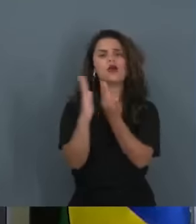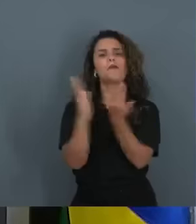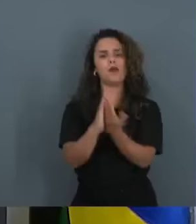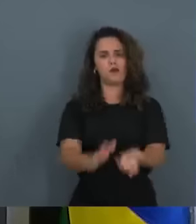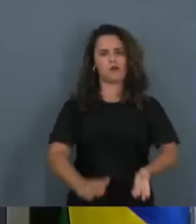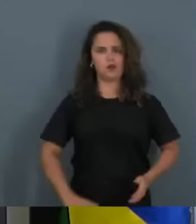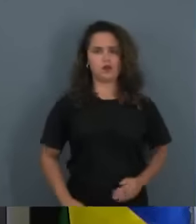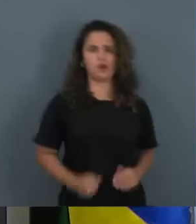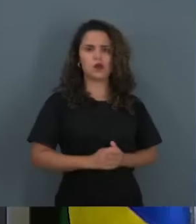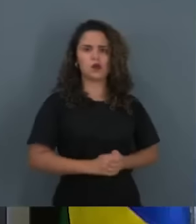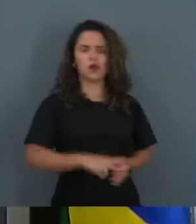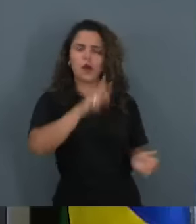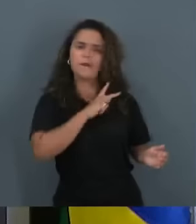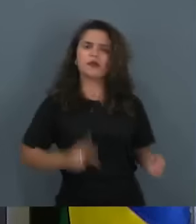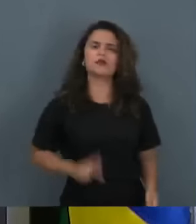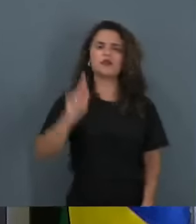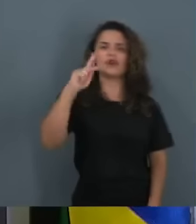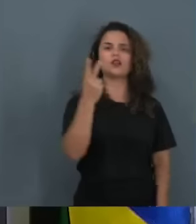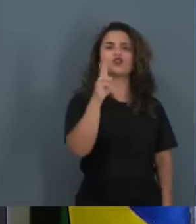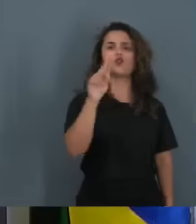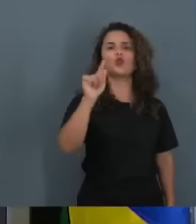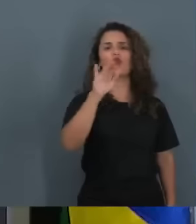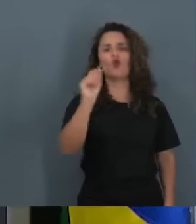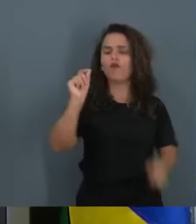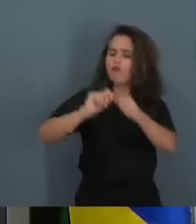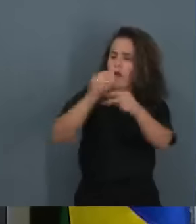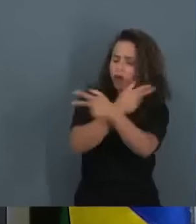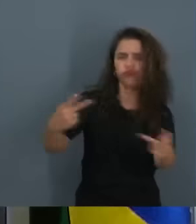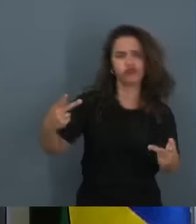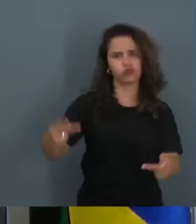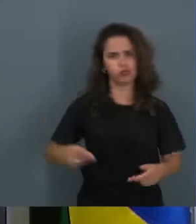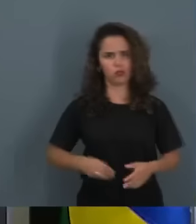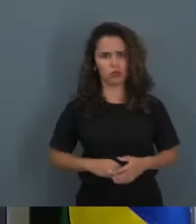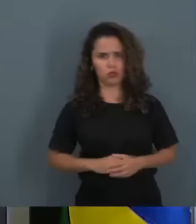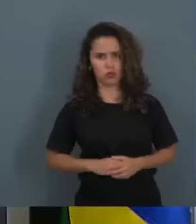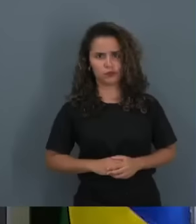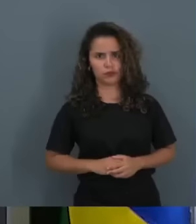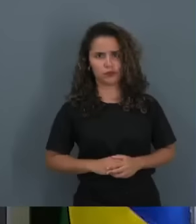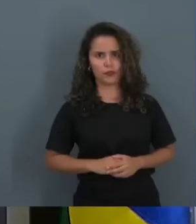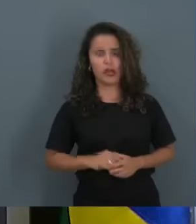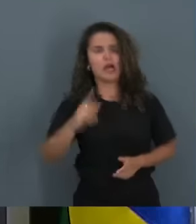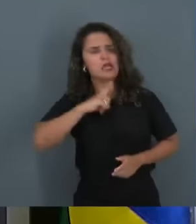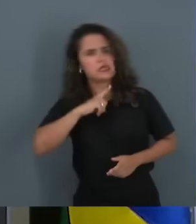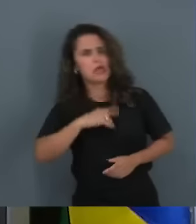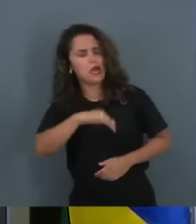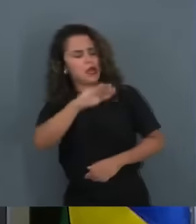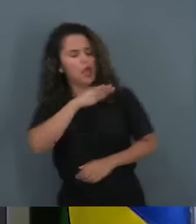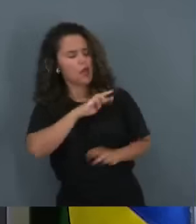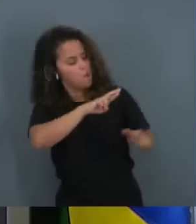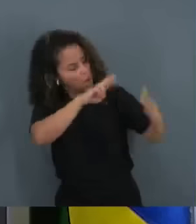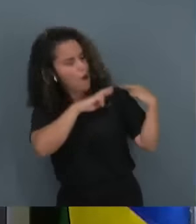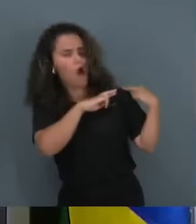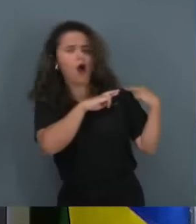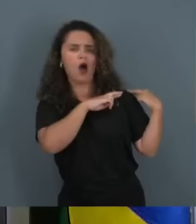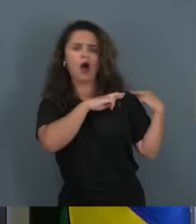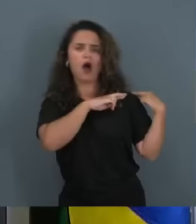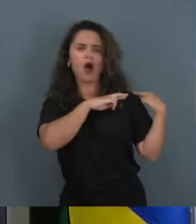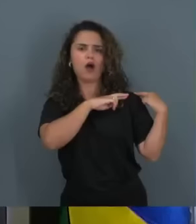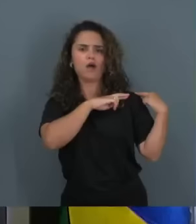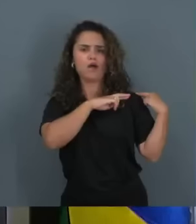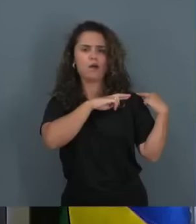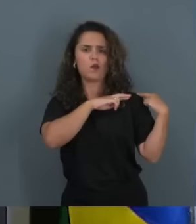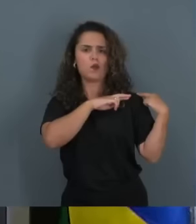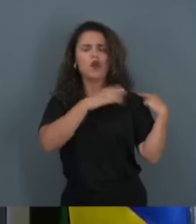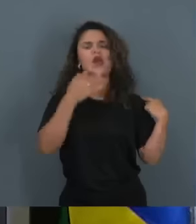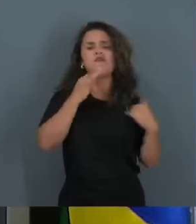Deputados, presidente Hugo Mota, faça alguma coisa, tenha hombridade e